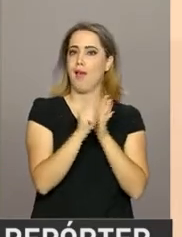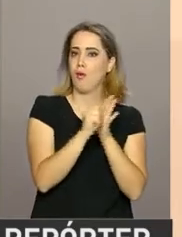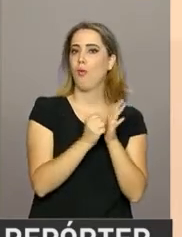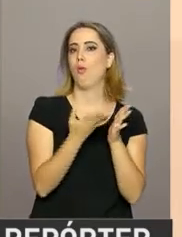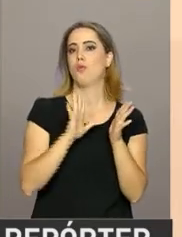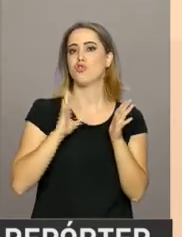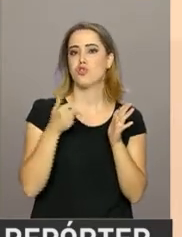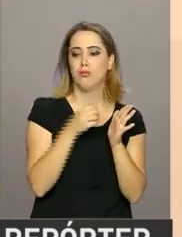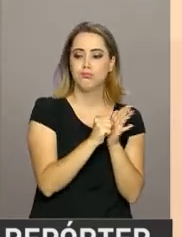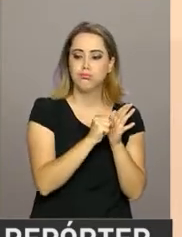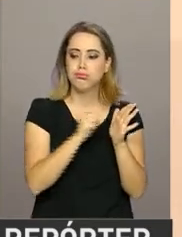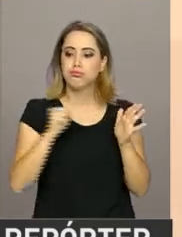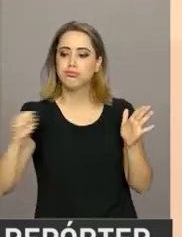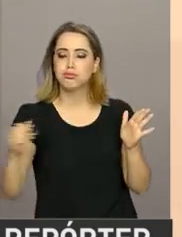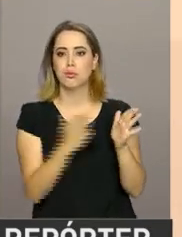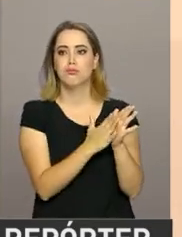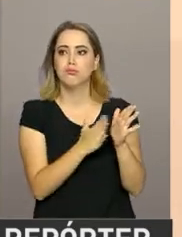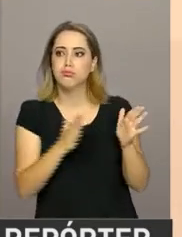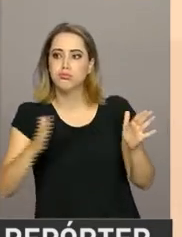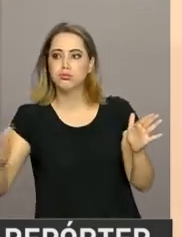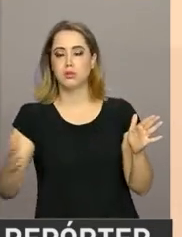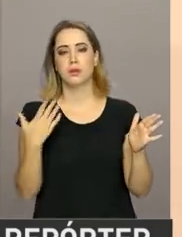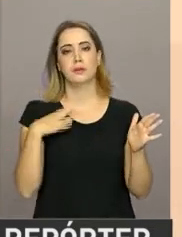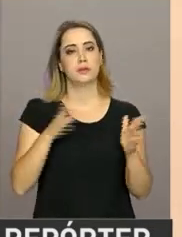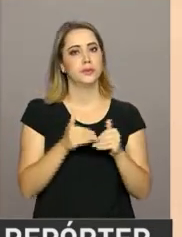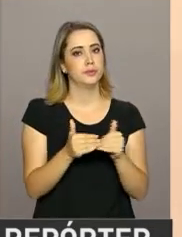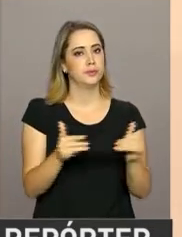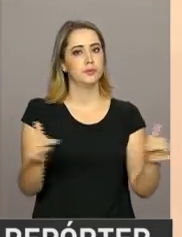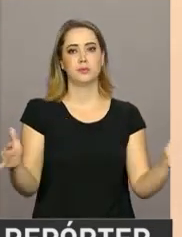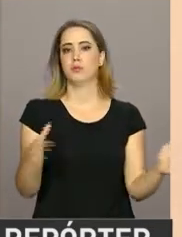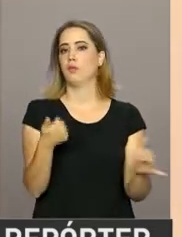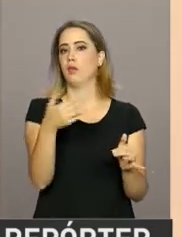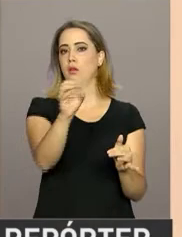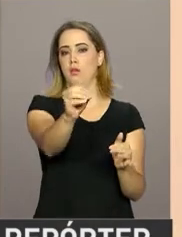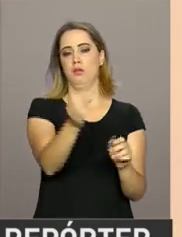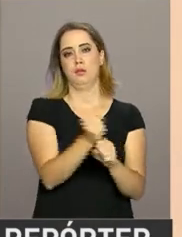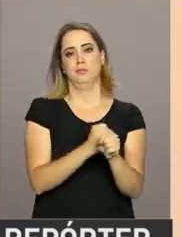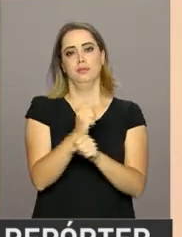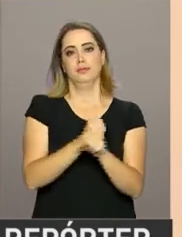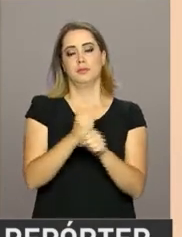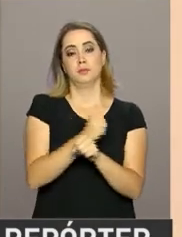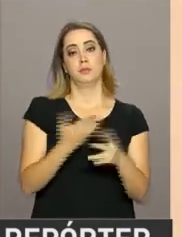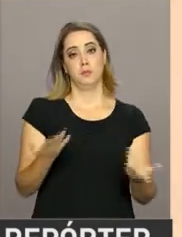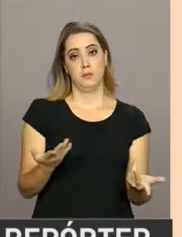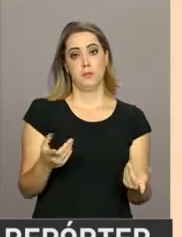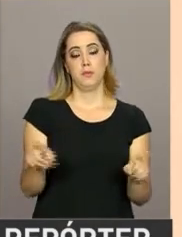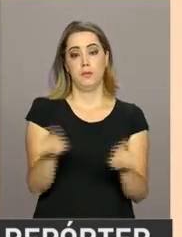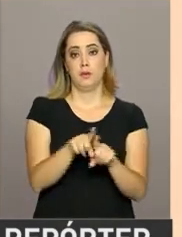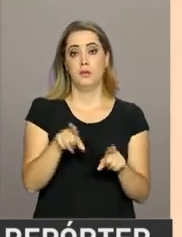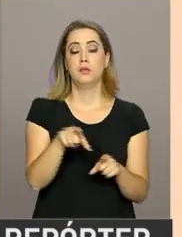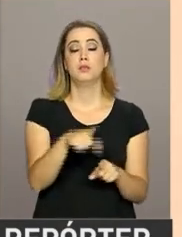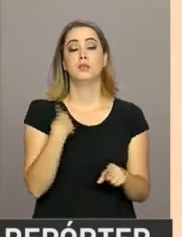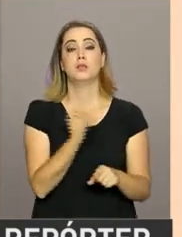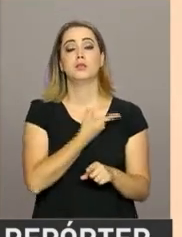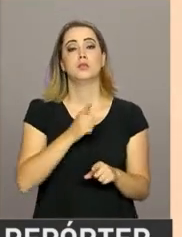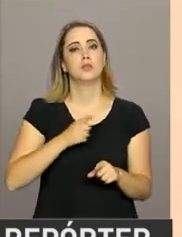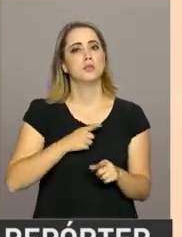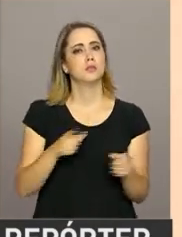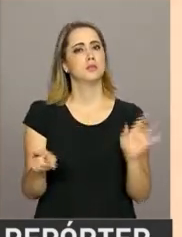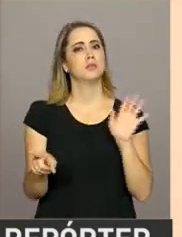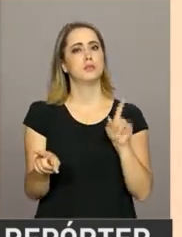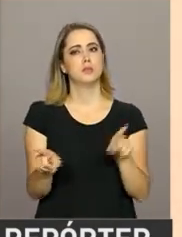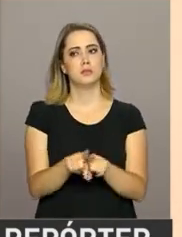no brasil e que antes ampliou muito nos últimos dez anos na última e década é e nós temos